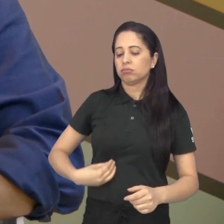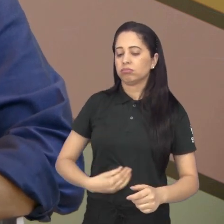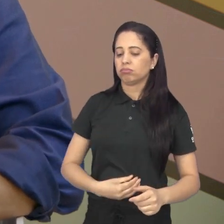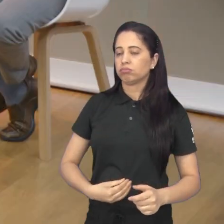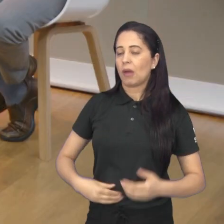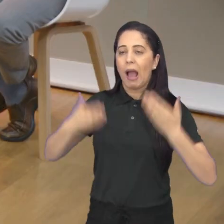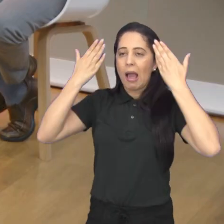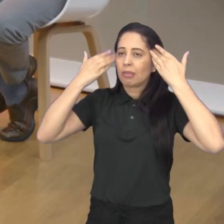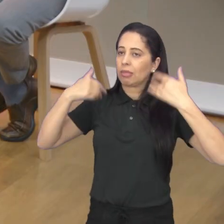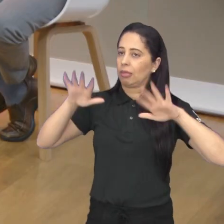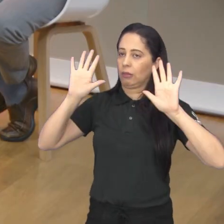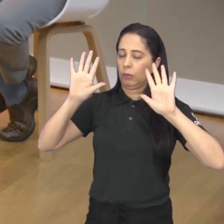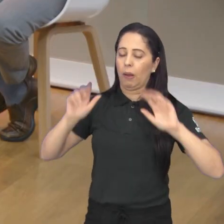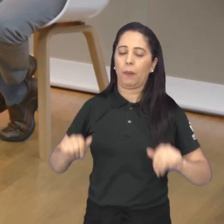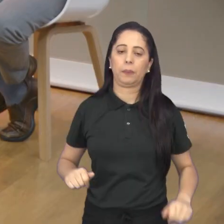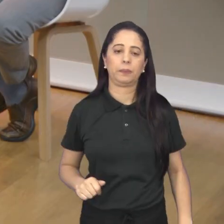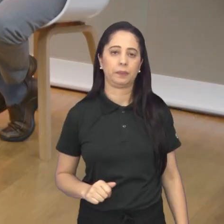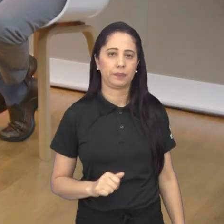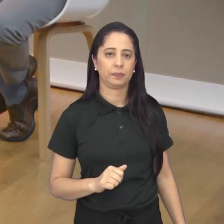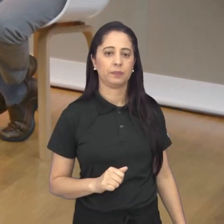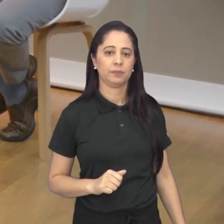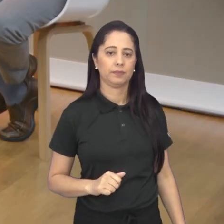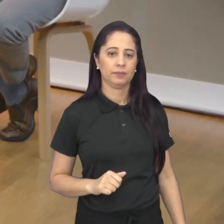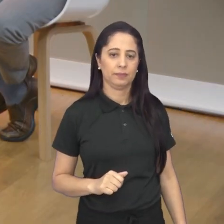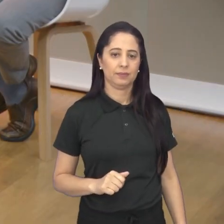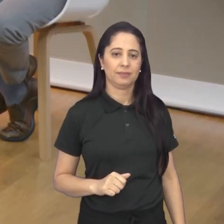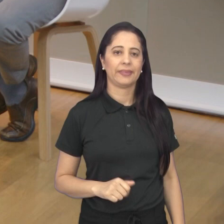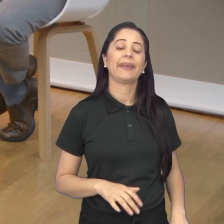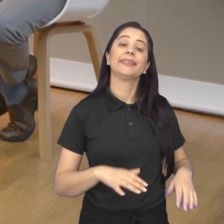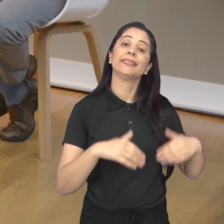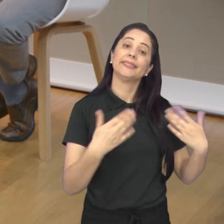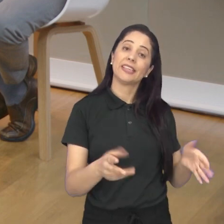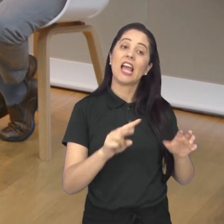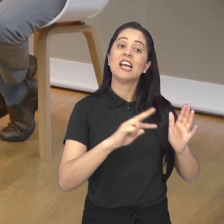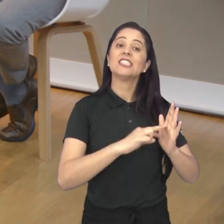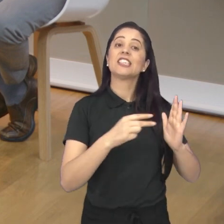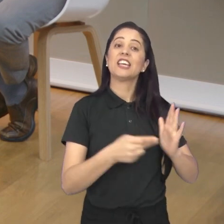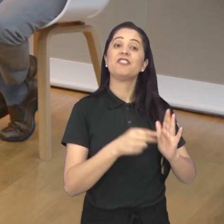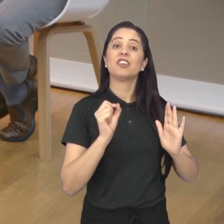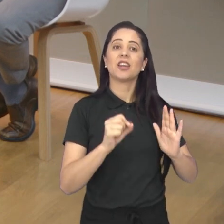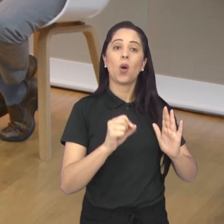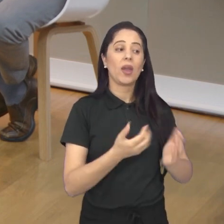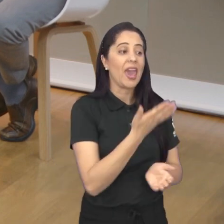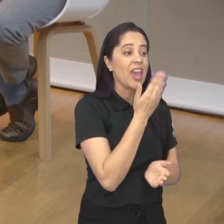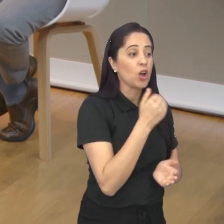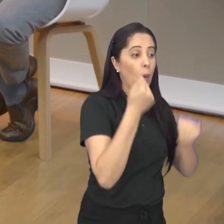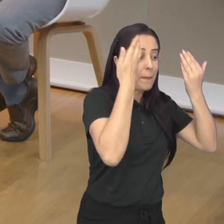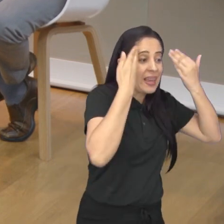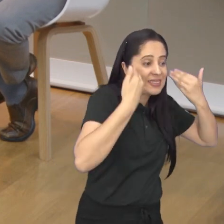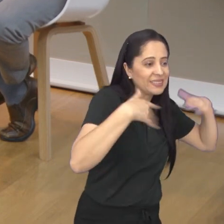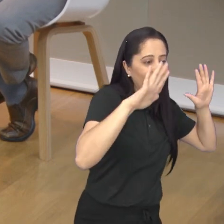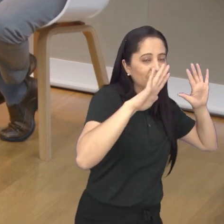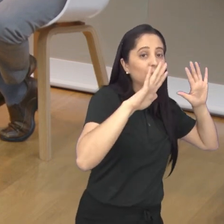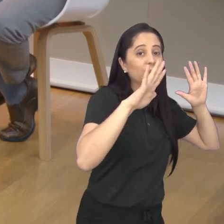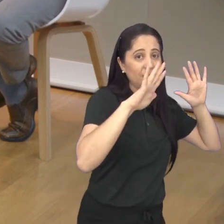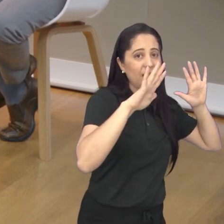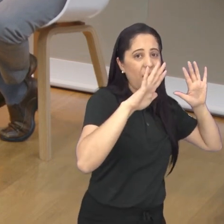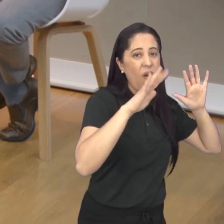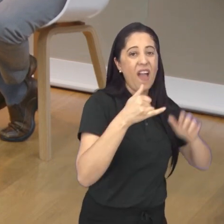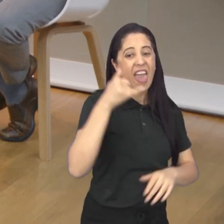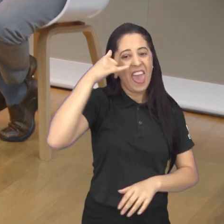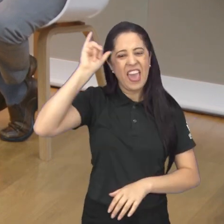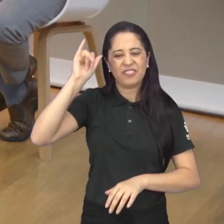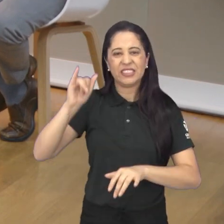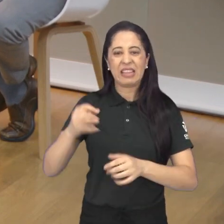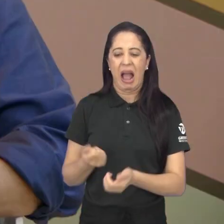intestino. Entendi, doutor. E, bom, descascar mais e desembrulhar menos, é isso? Isso é uma boa dica. Que é uma frase... É uma